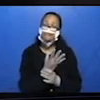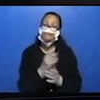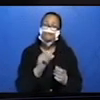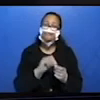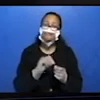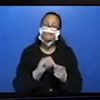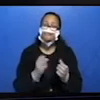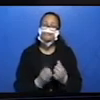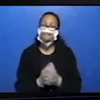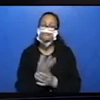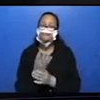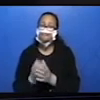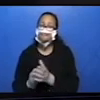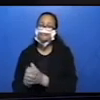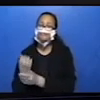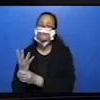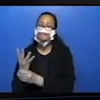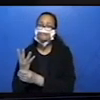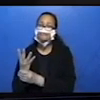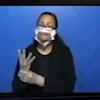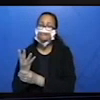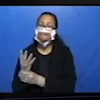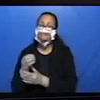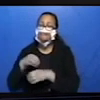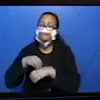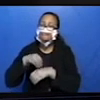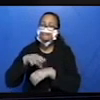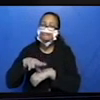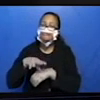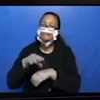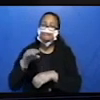plantação. Olha que dica legal.